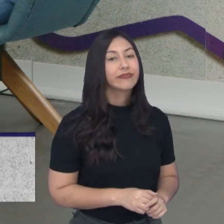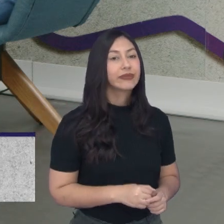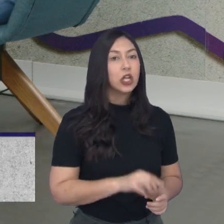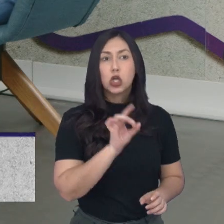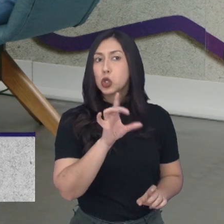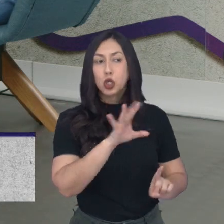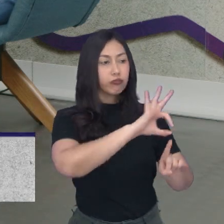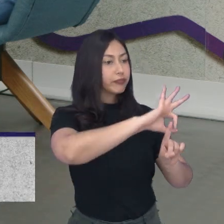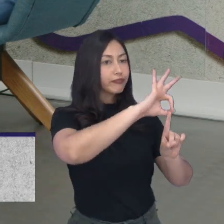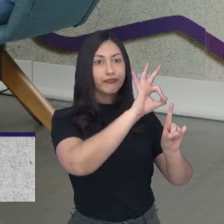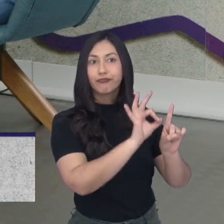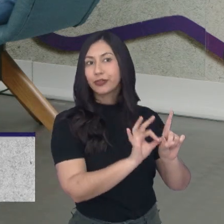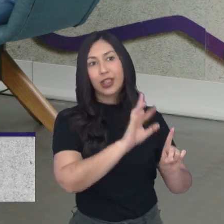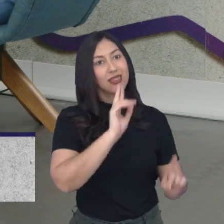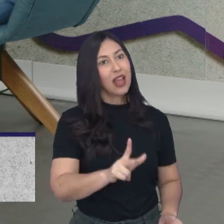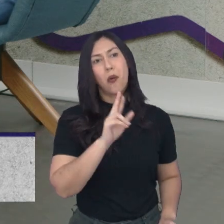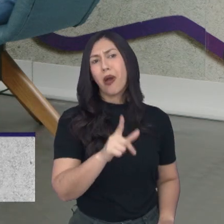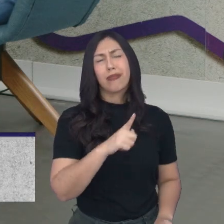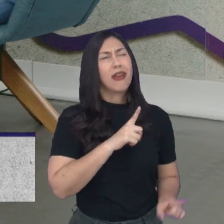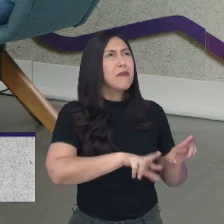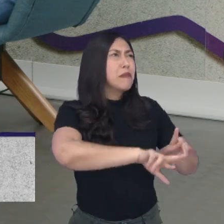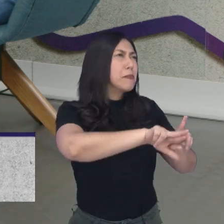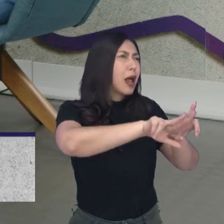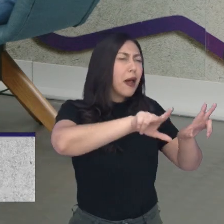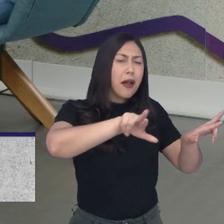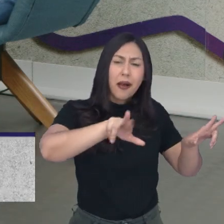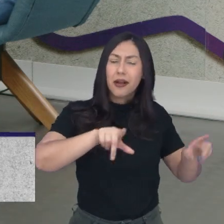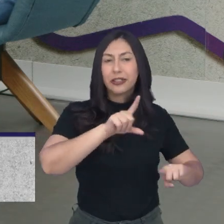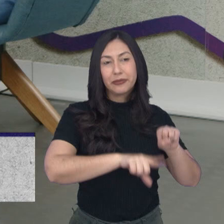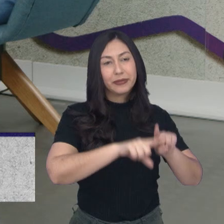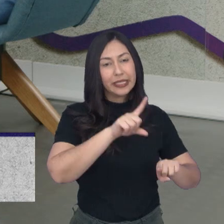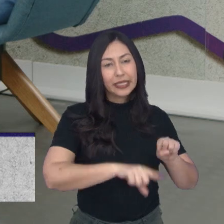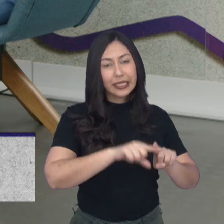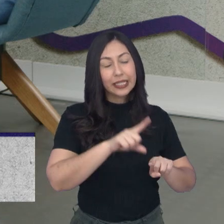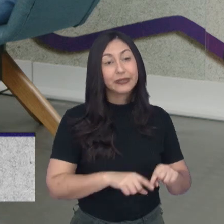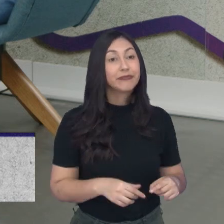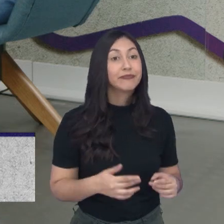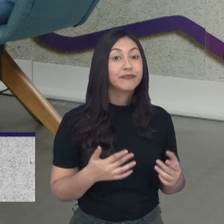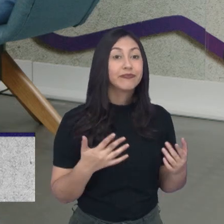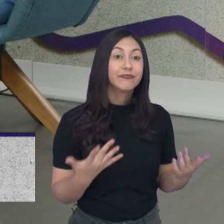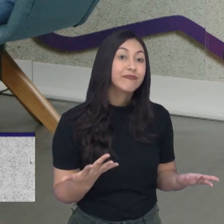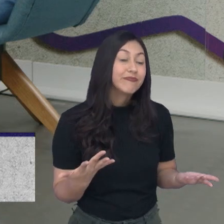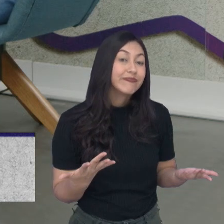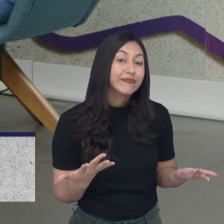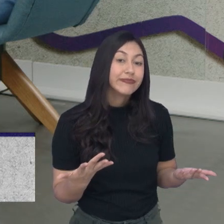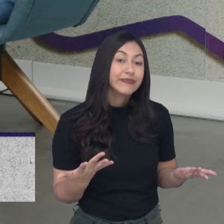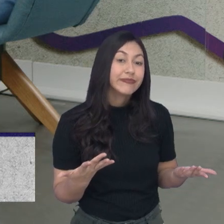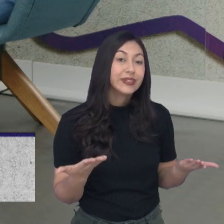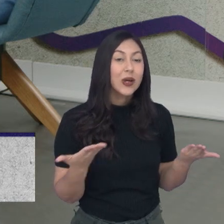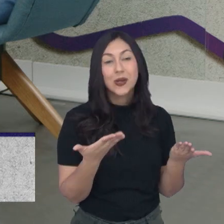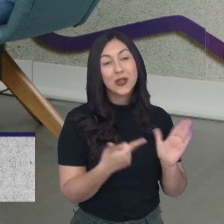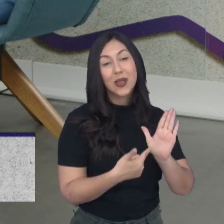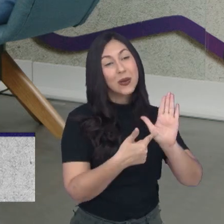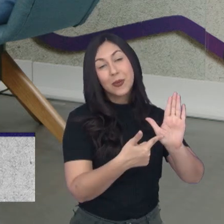dentro desse mercado, gente. Agora tem muitos outros produtos. Carla, eu acho que é isso que a gente vai trazer para o